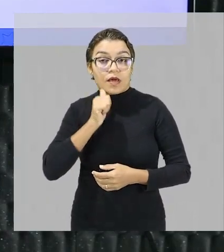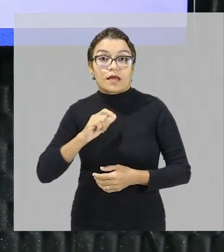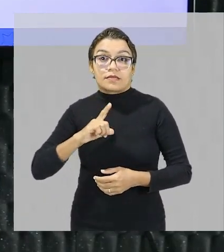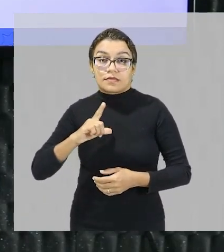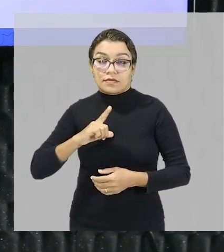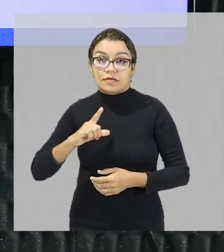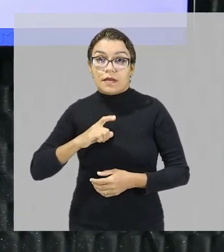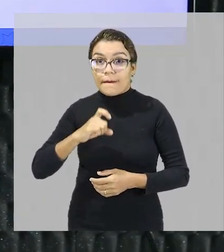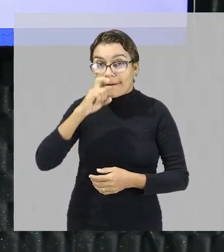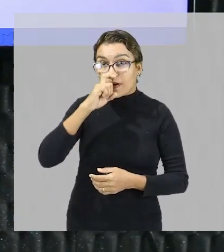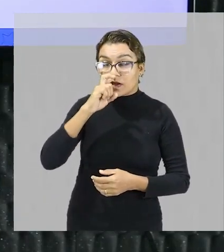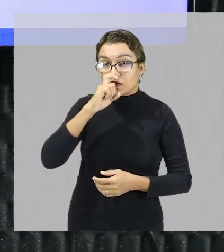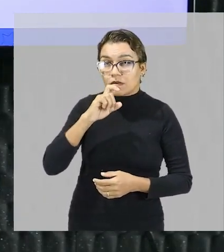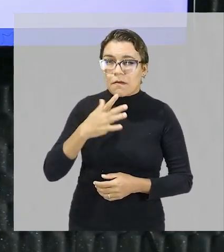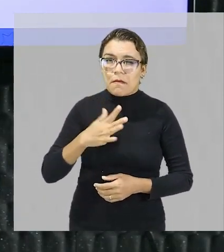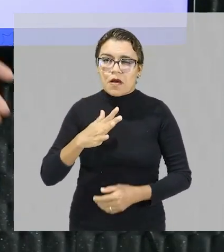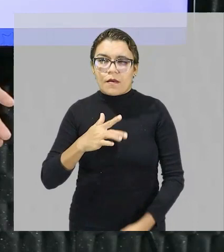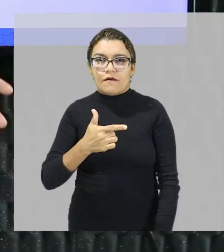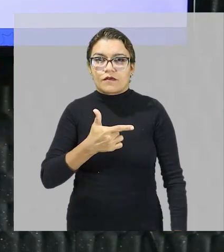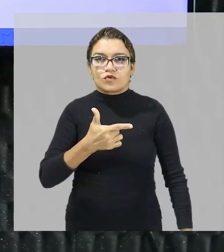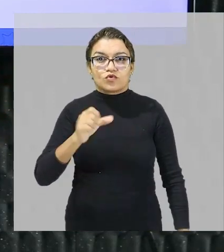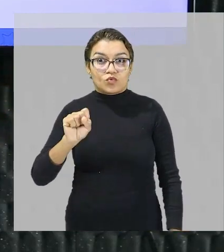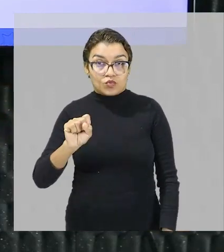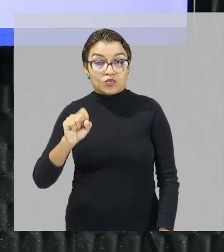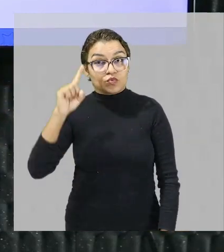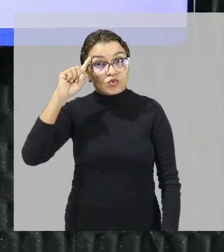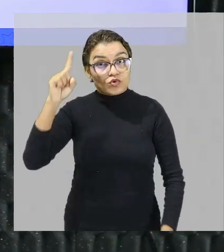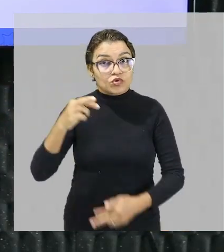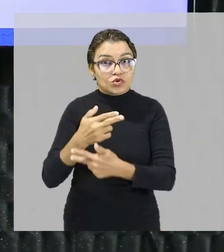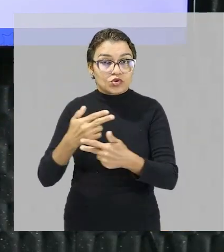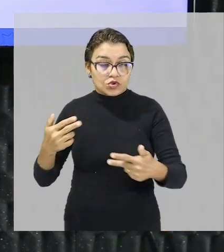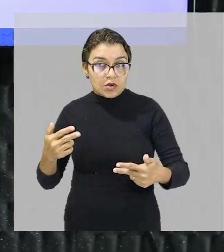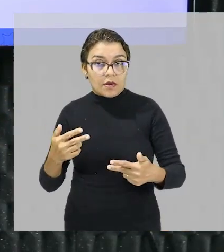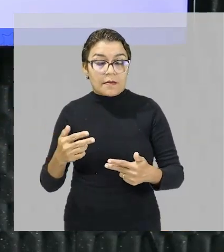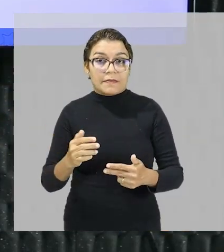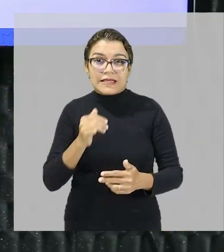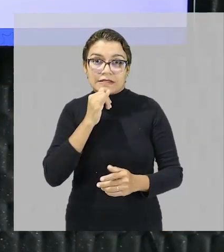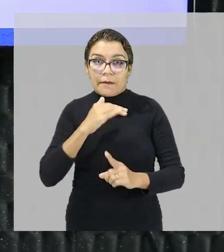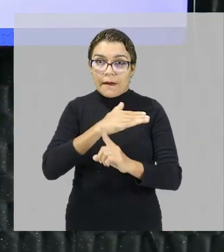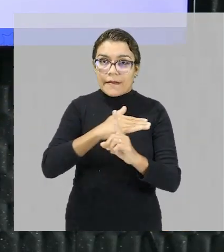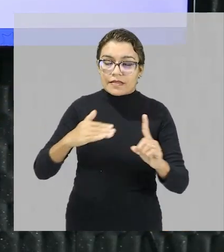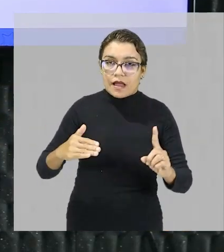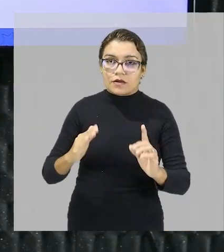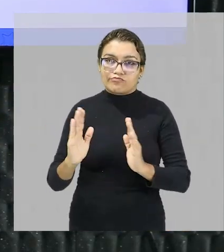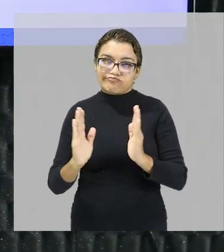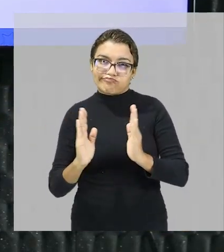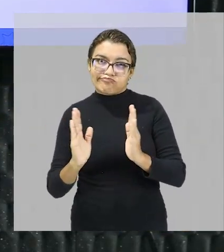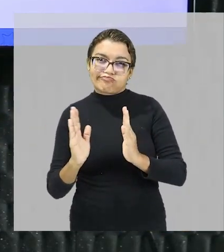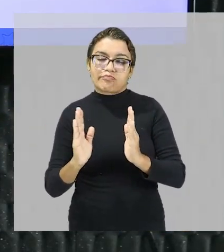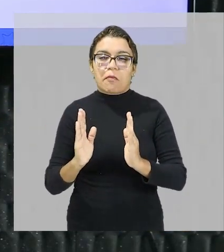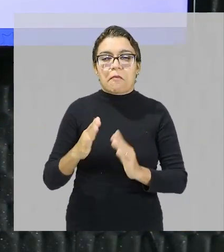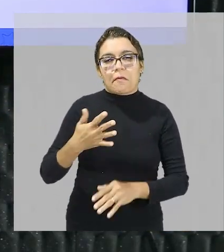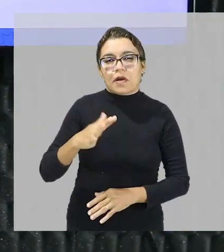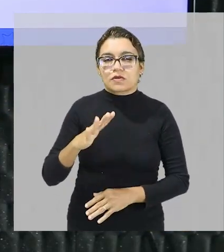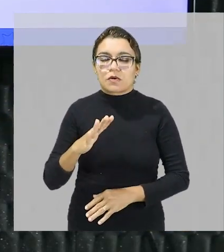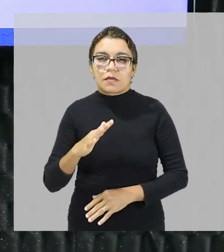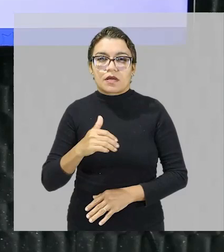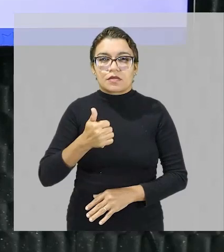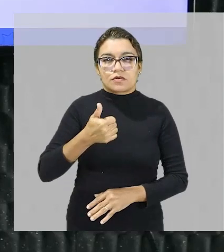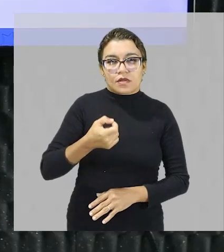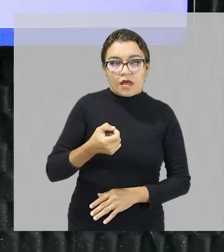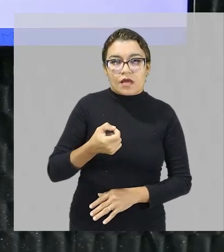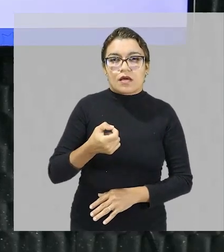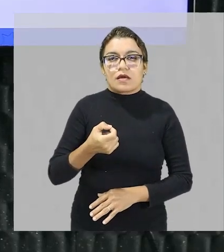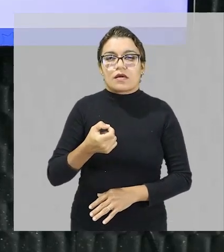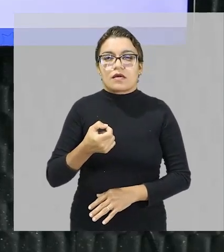ciclo menstrual de cerca de 28 dias. Na metade desse ciclo, ou seja, aproximadamente ali no 14º